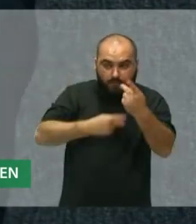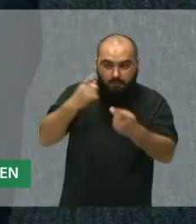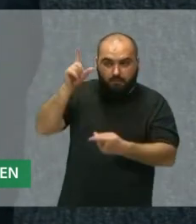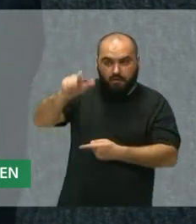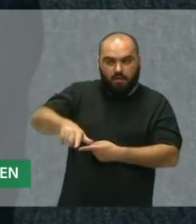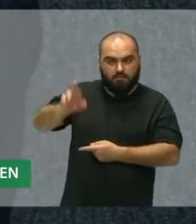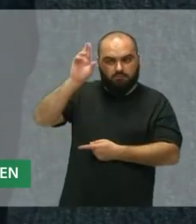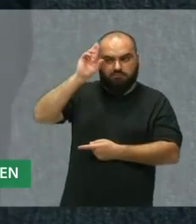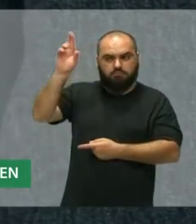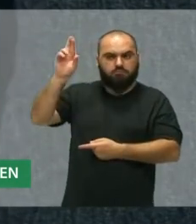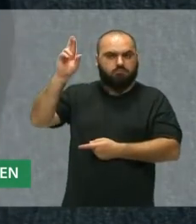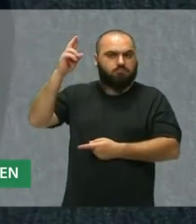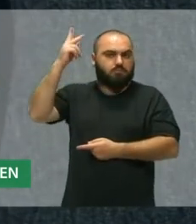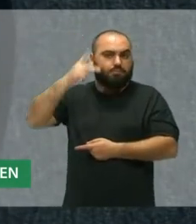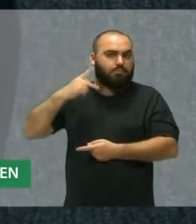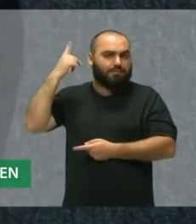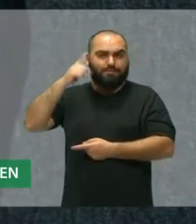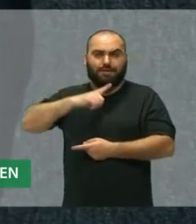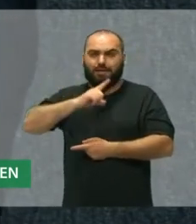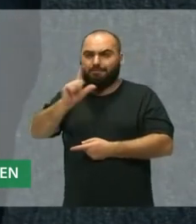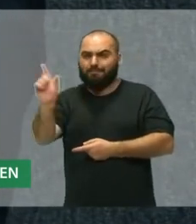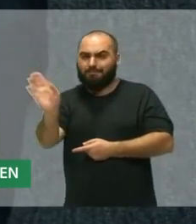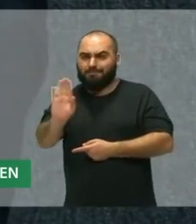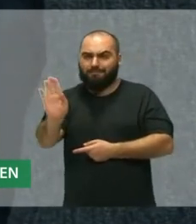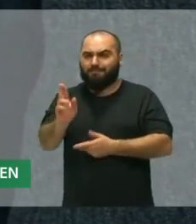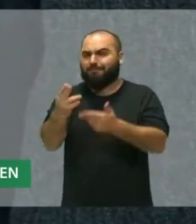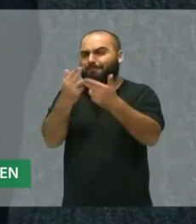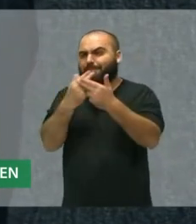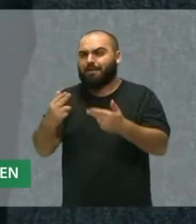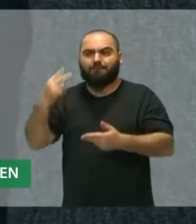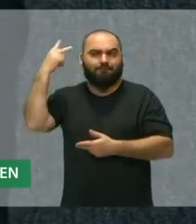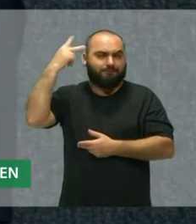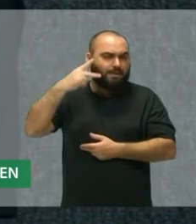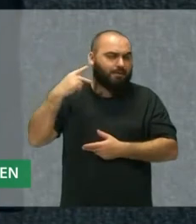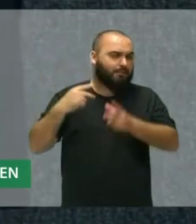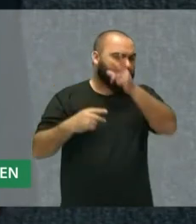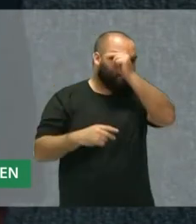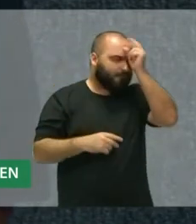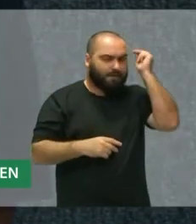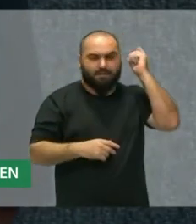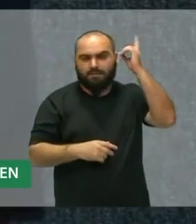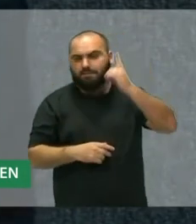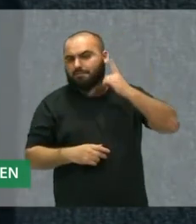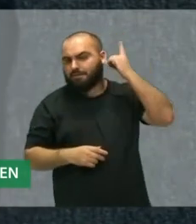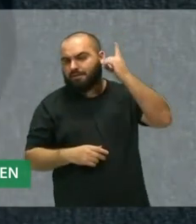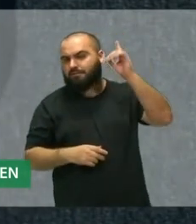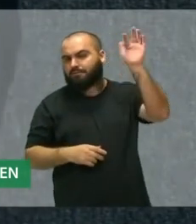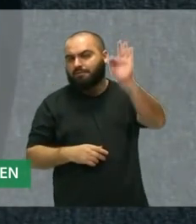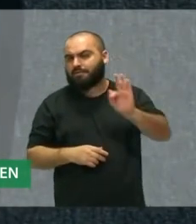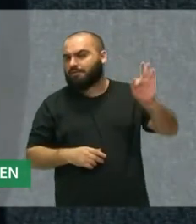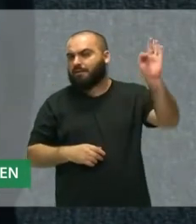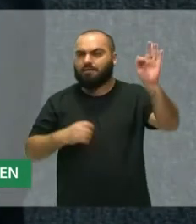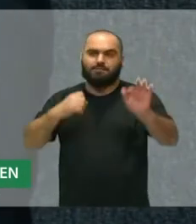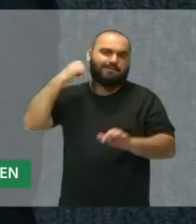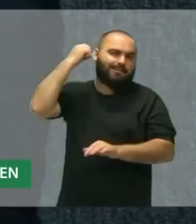tem tanto privilégio, não só vereador, como prefeito, deputado, deputado federal,